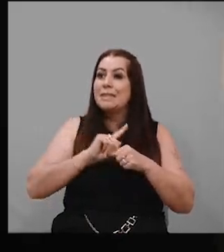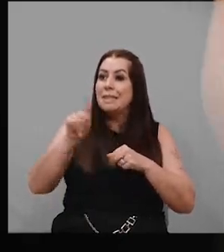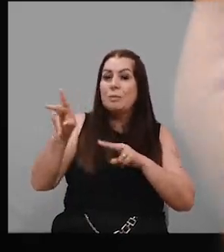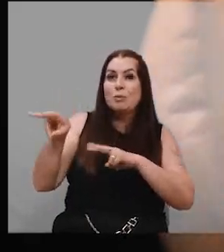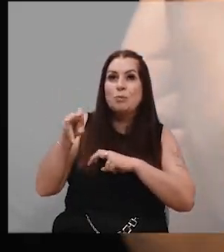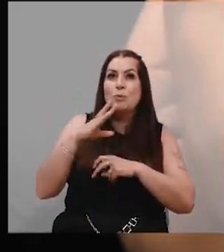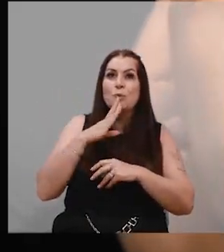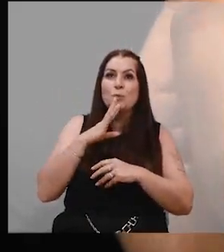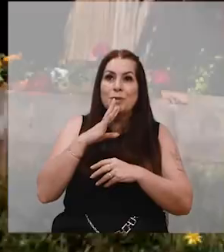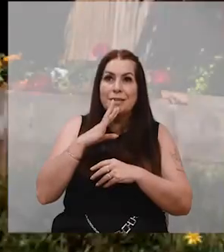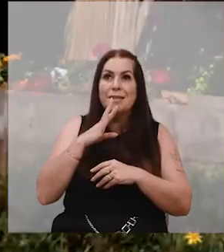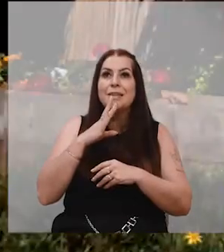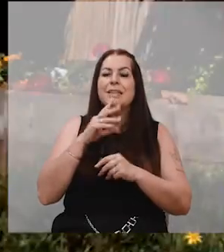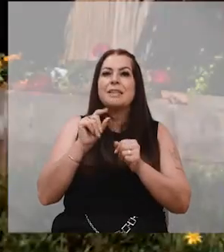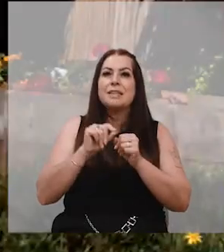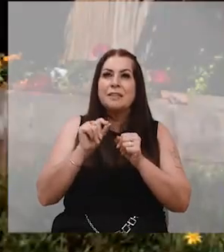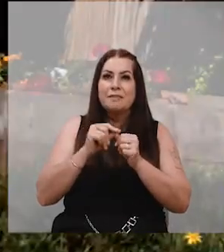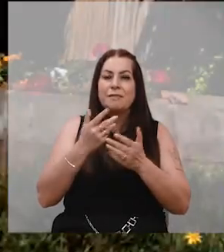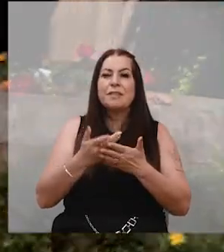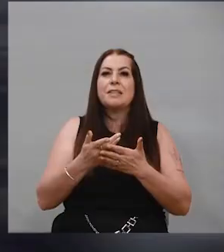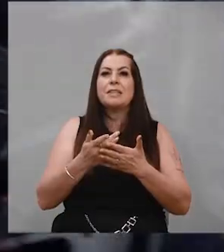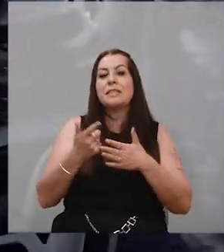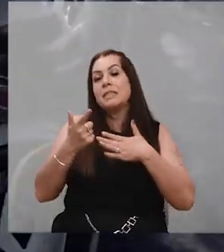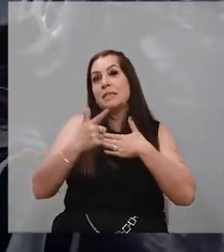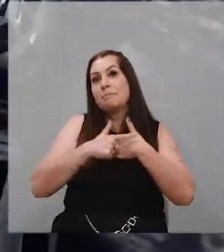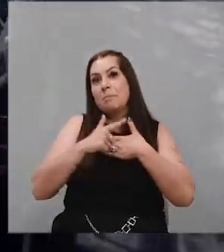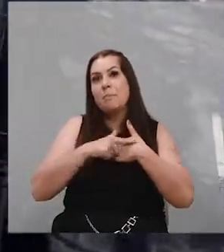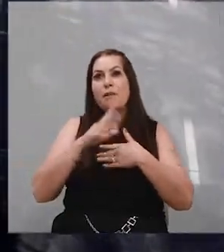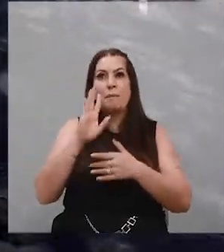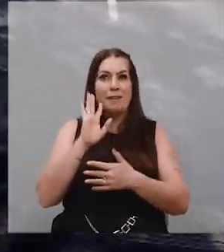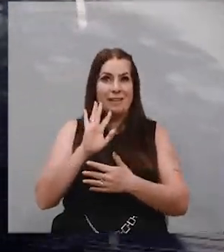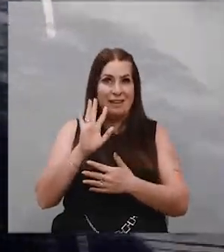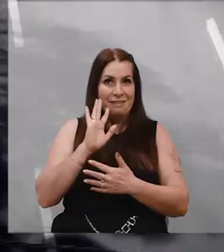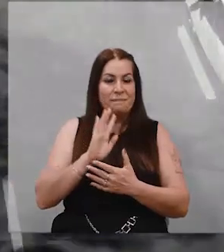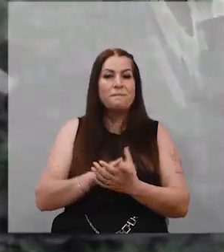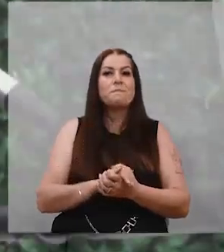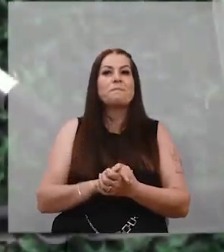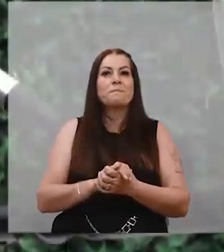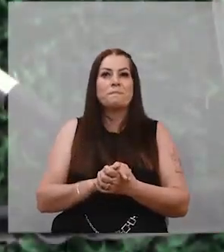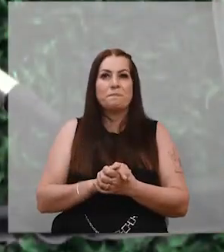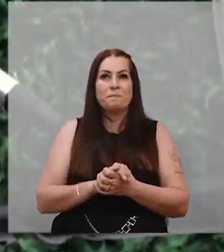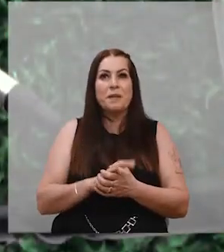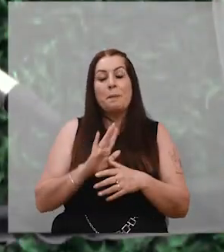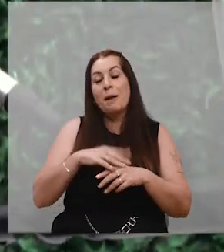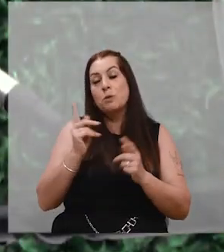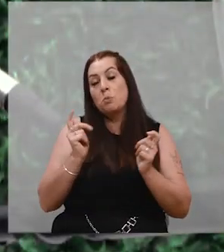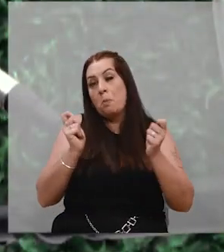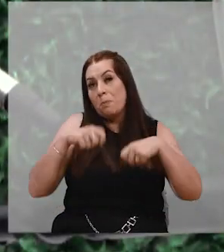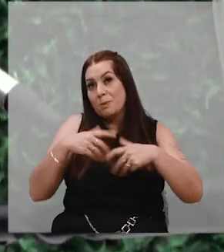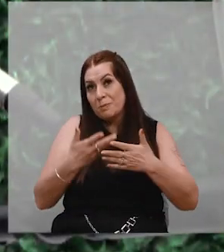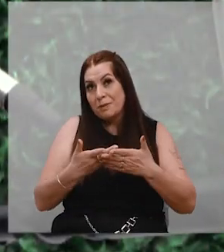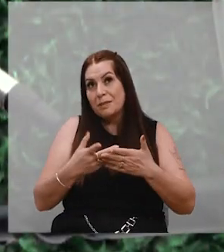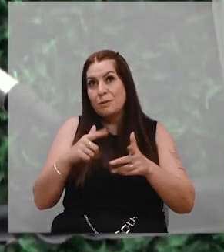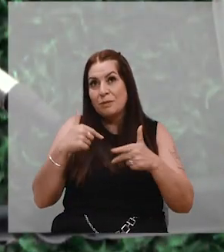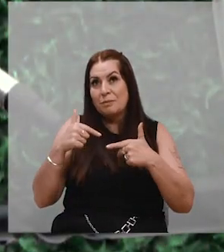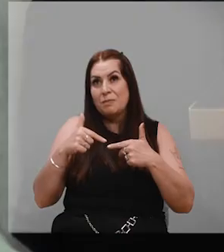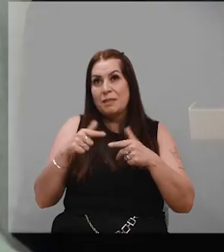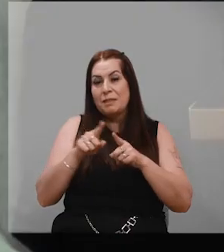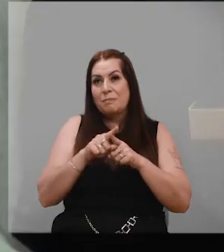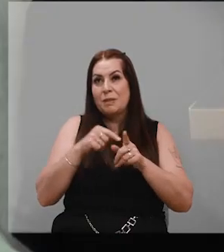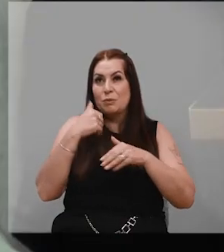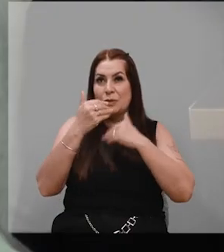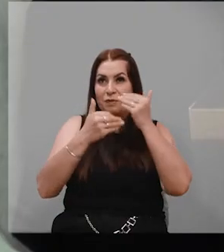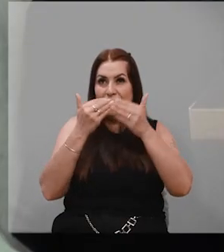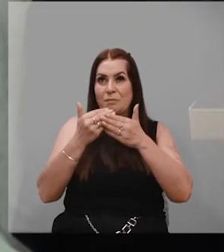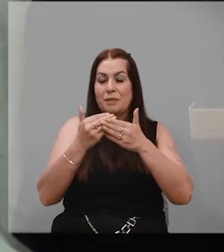para o interior para conhecer, né? E a gente fez esse papel aí, foi muito legal, né? Mais uma possibilidade, né? Eu trabalhei com a parte